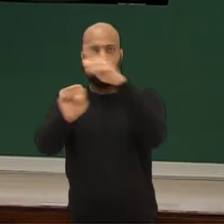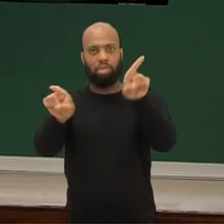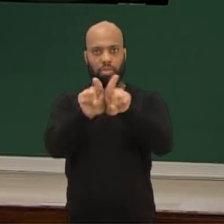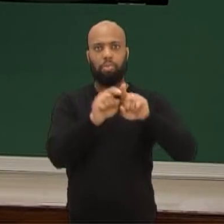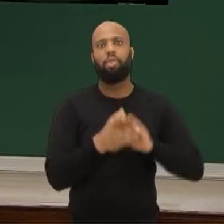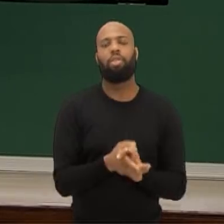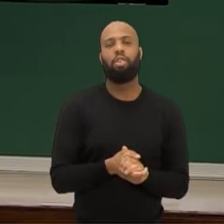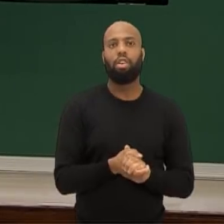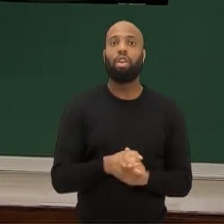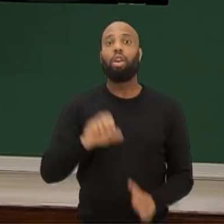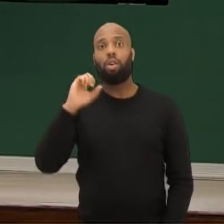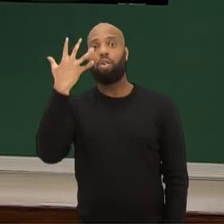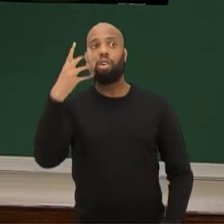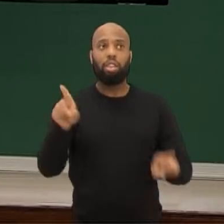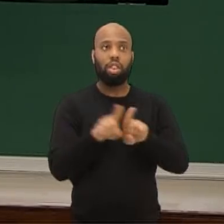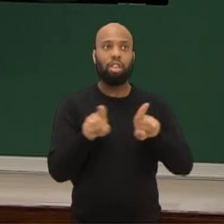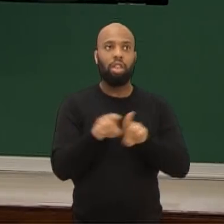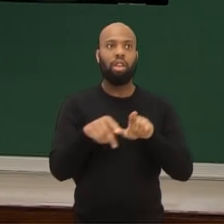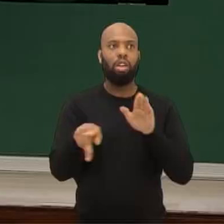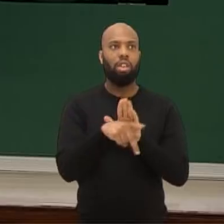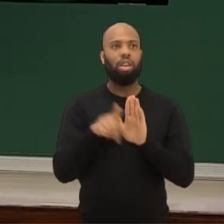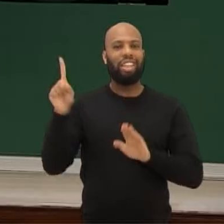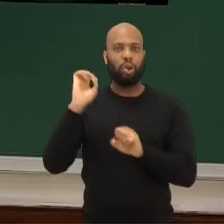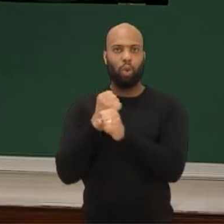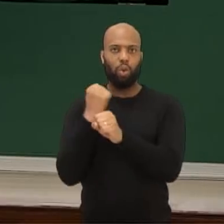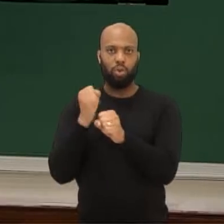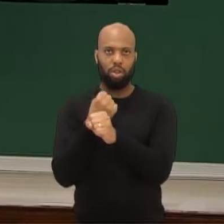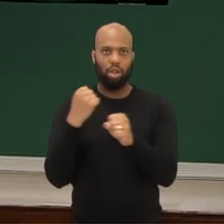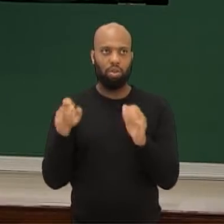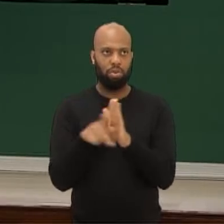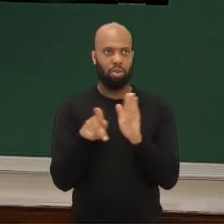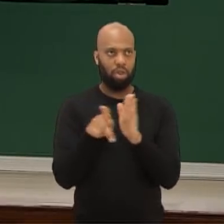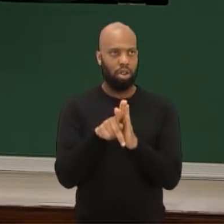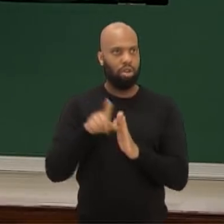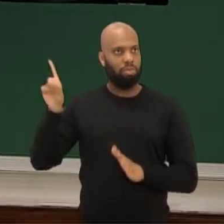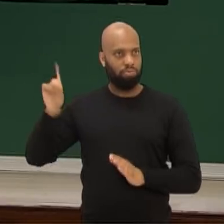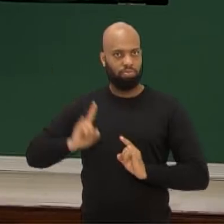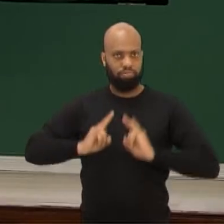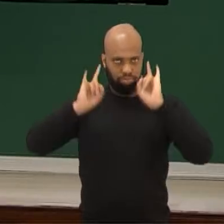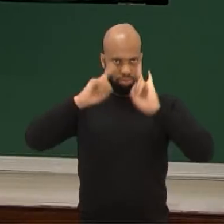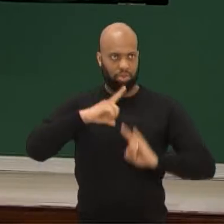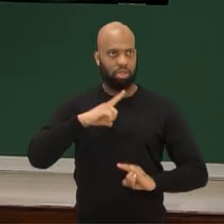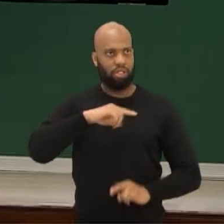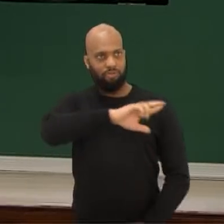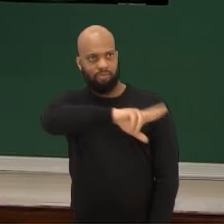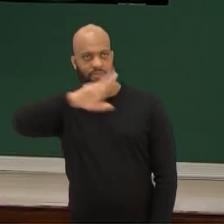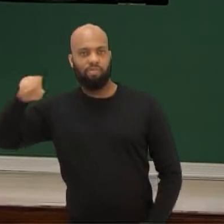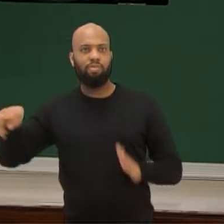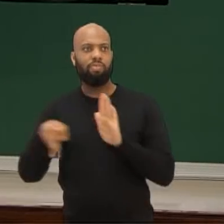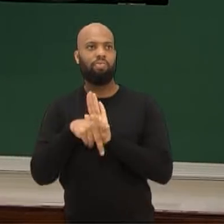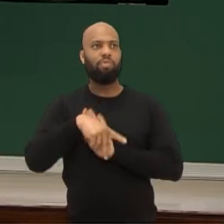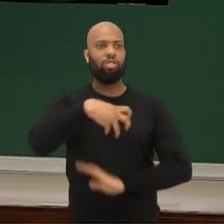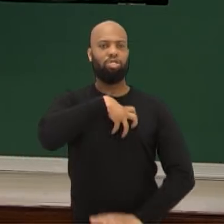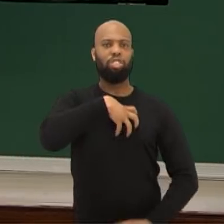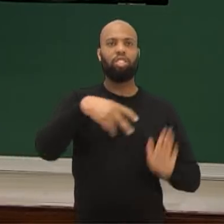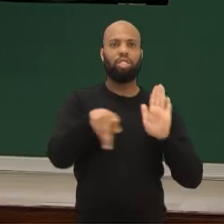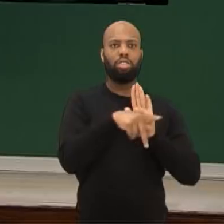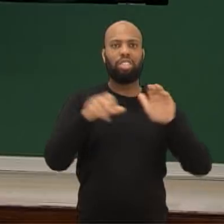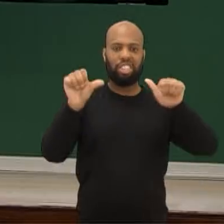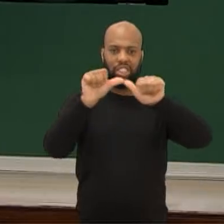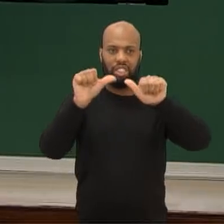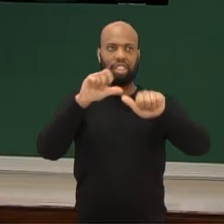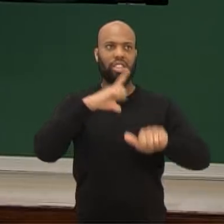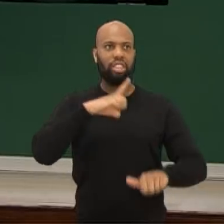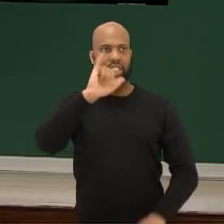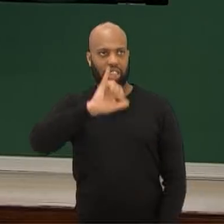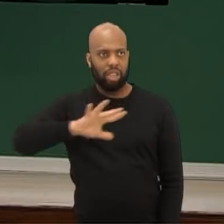A mesma coisa acontece com a fachada aqui. Nós temos vários eixos de simetria. Aqui tem